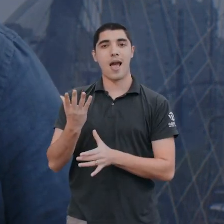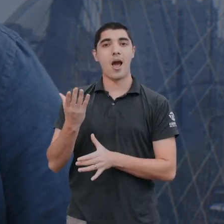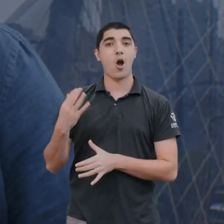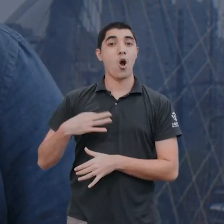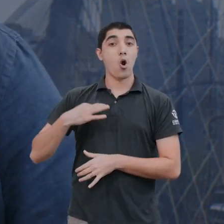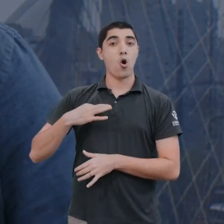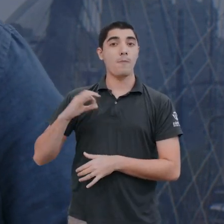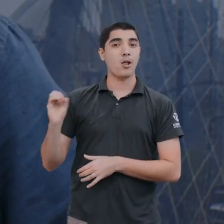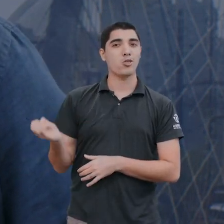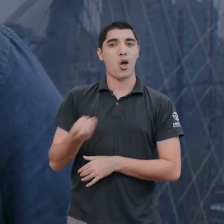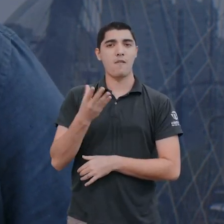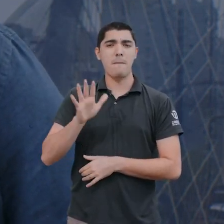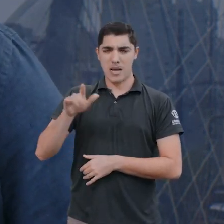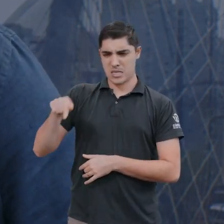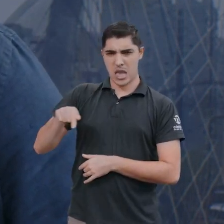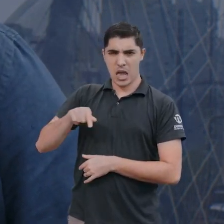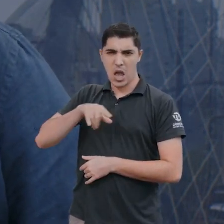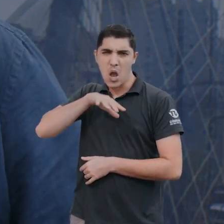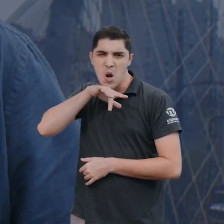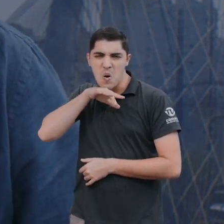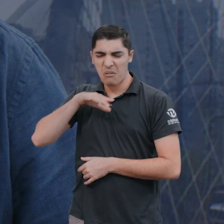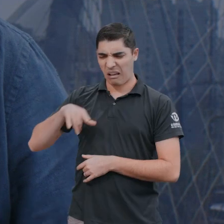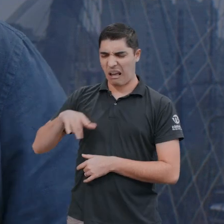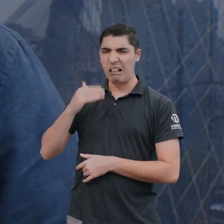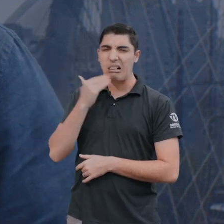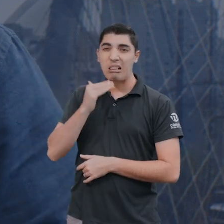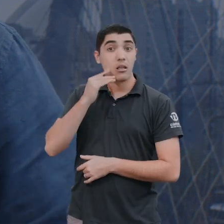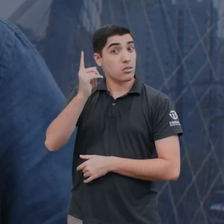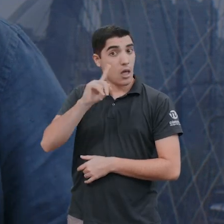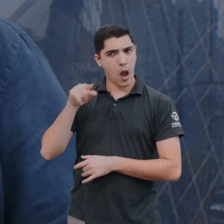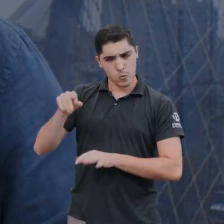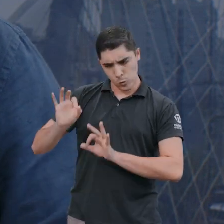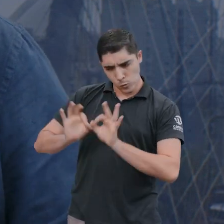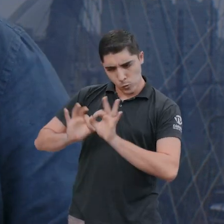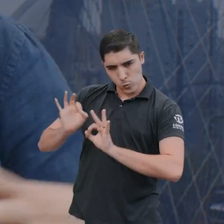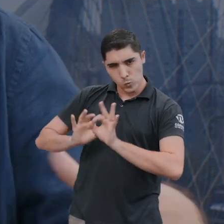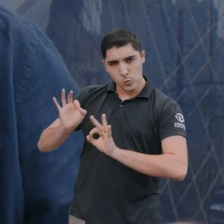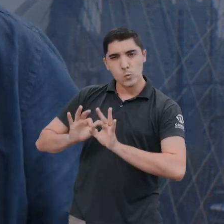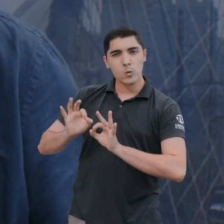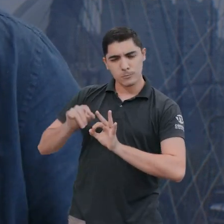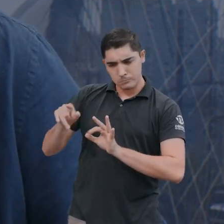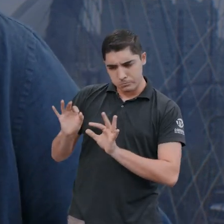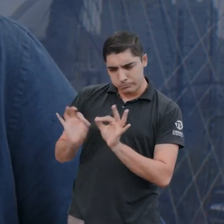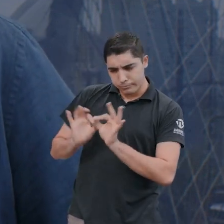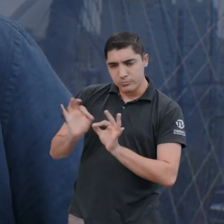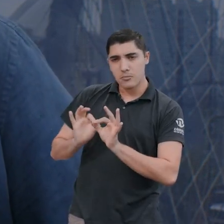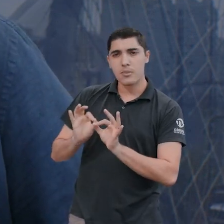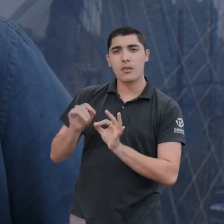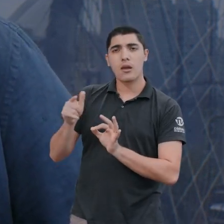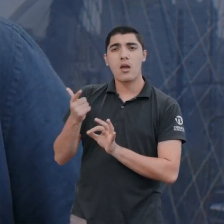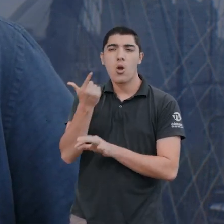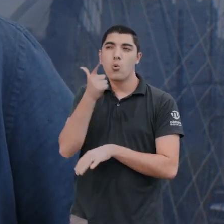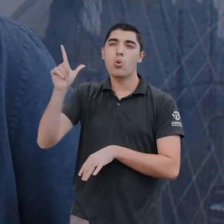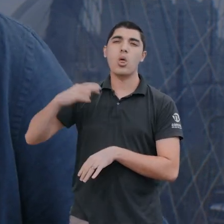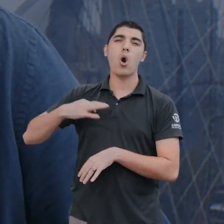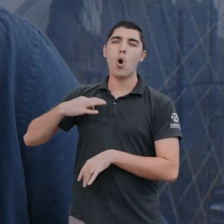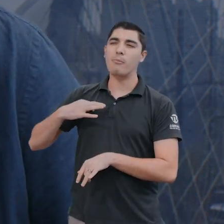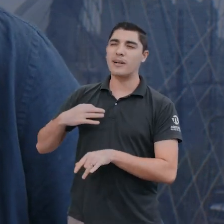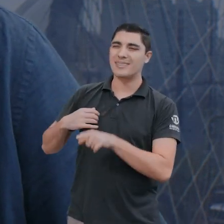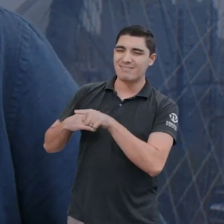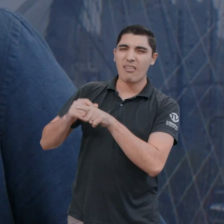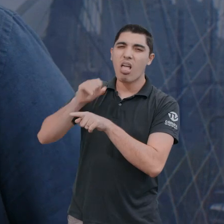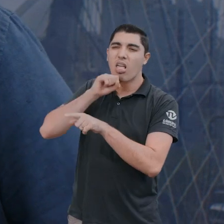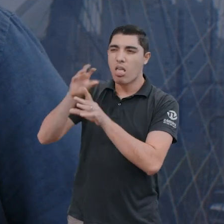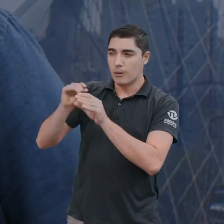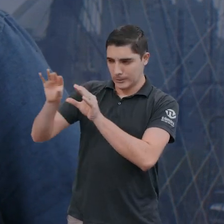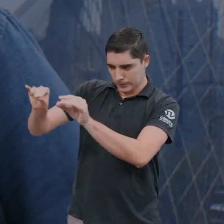um material de baixa qualidade. É você utilizar aquele tecido que foi uma sobra de uma confecção, de uma coleção específica, e você criar